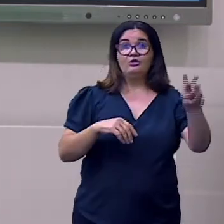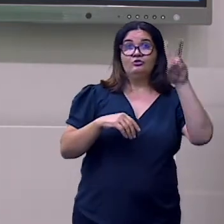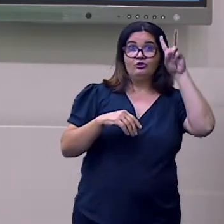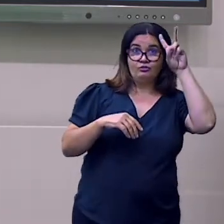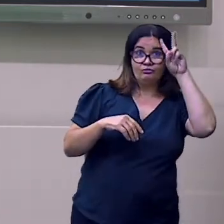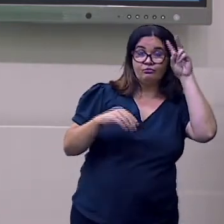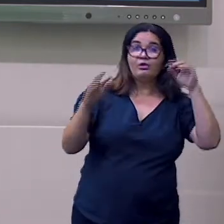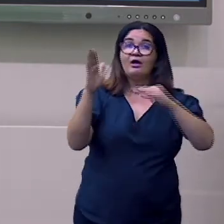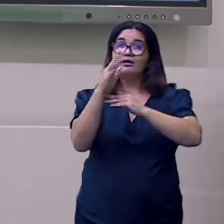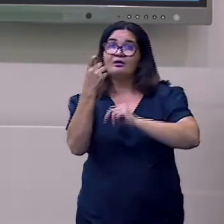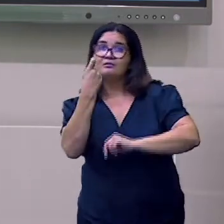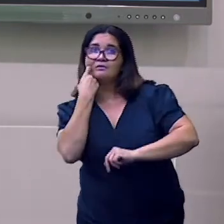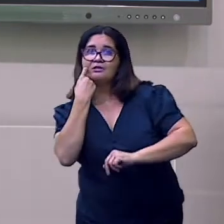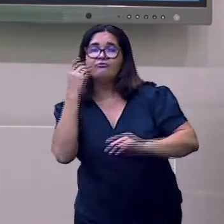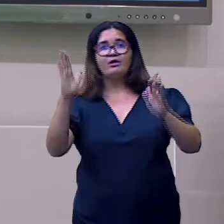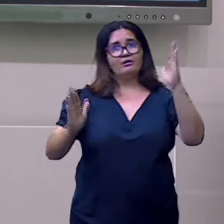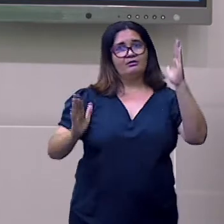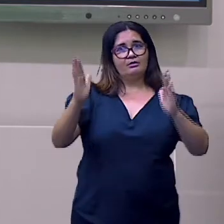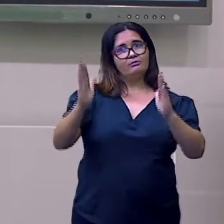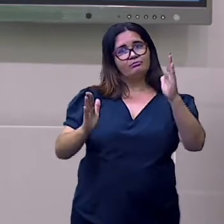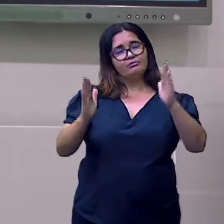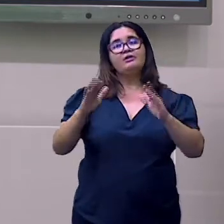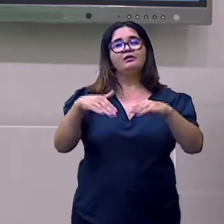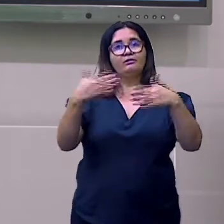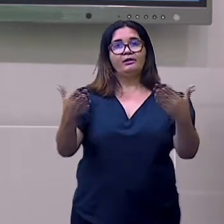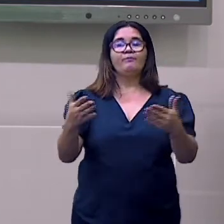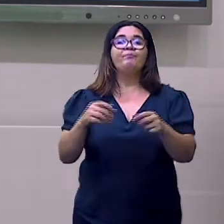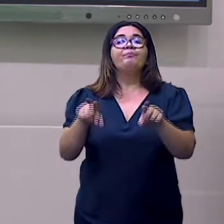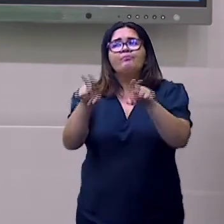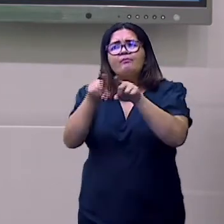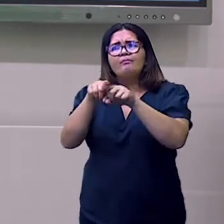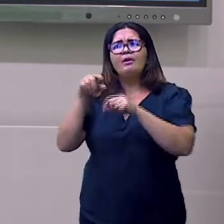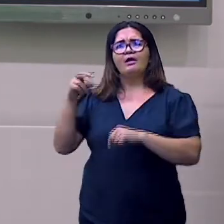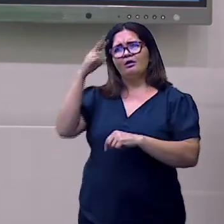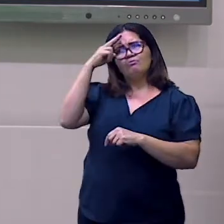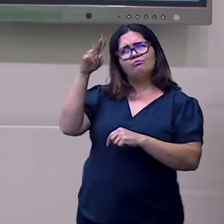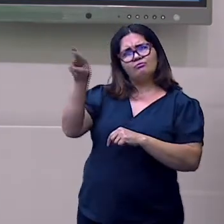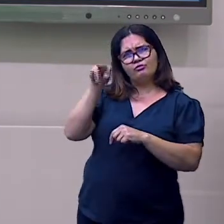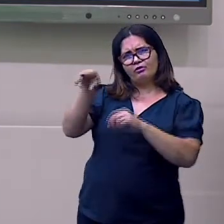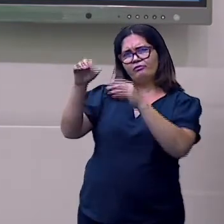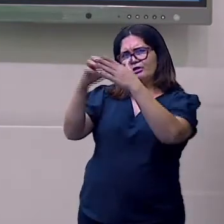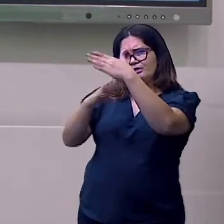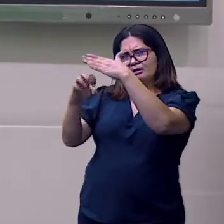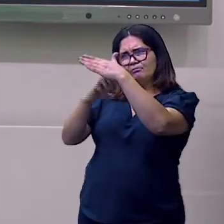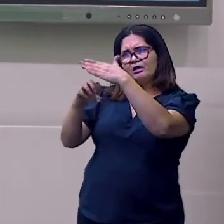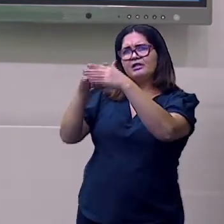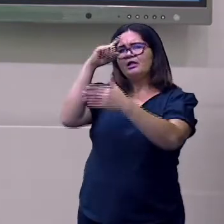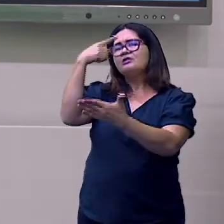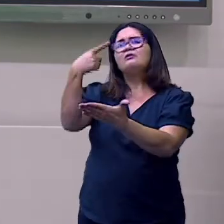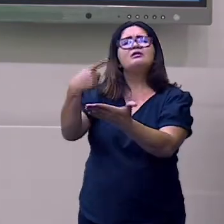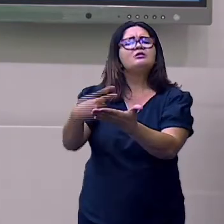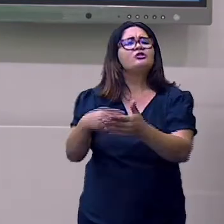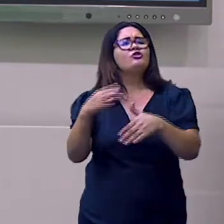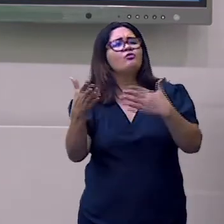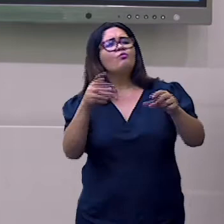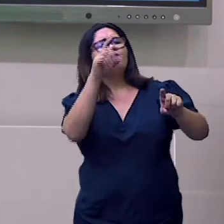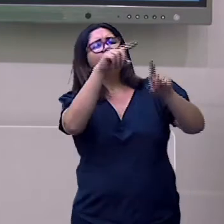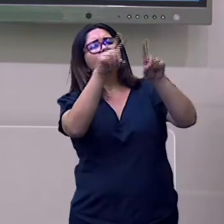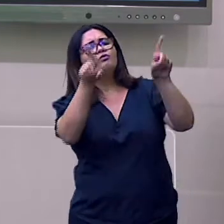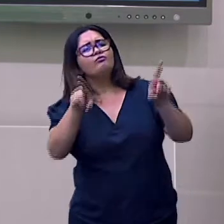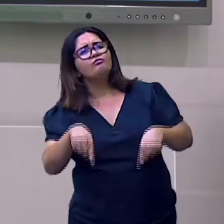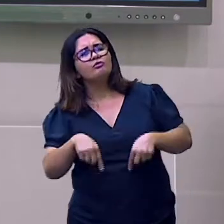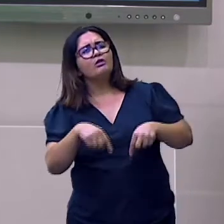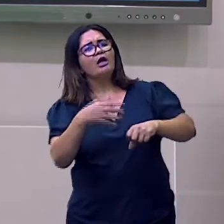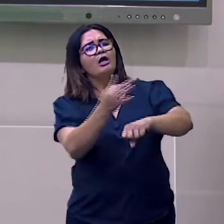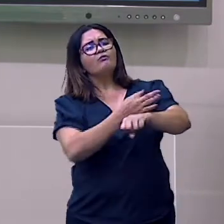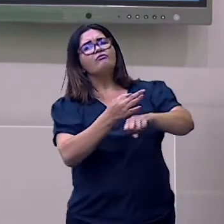escolhe quando o empregado vai tirar férias. Então, no caso, é o seu patrão que determina,